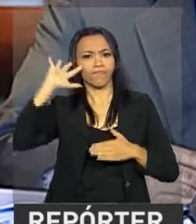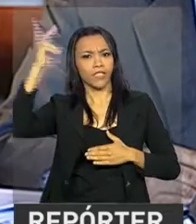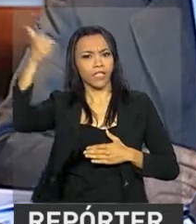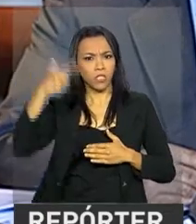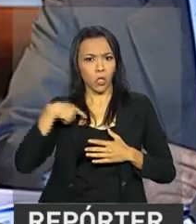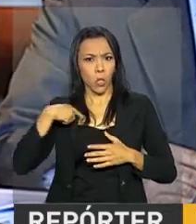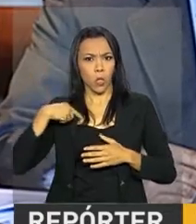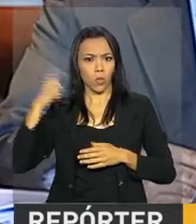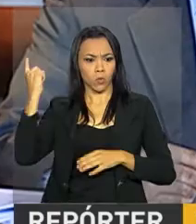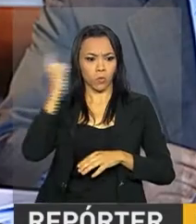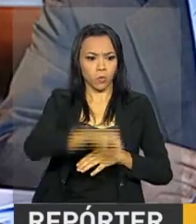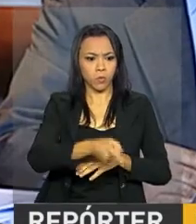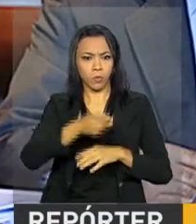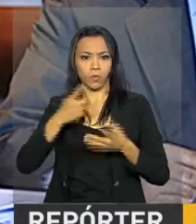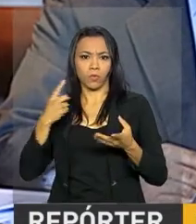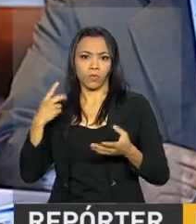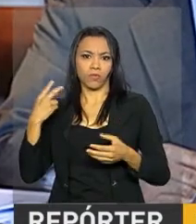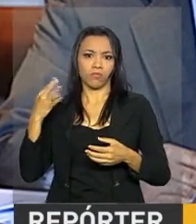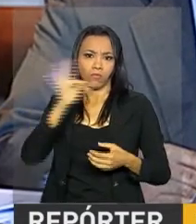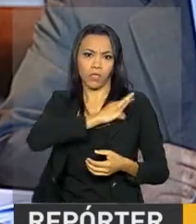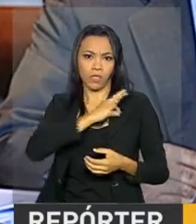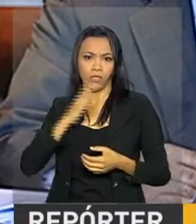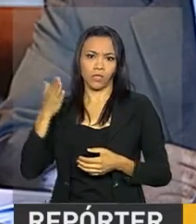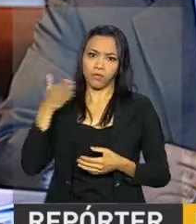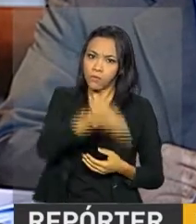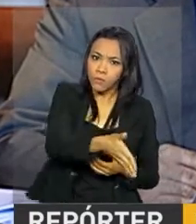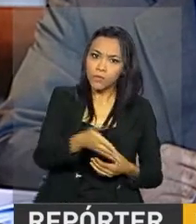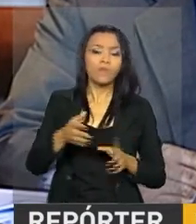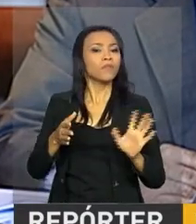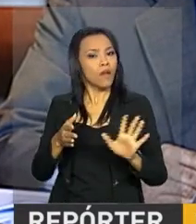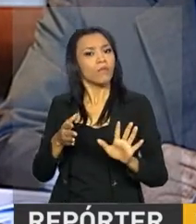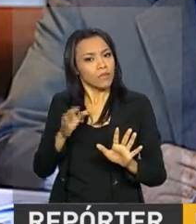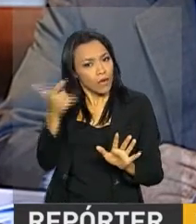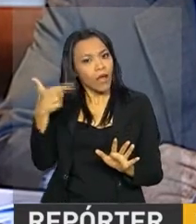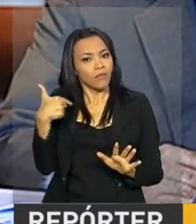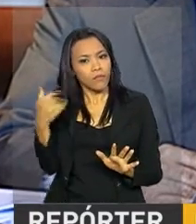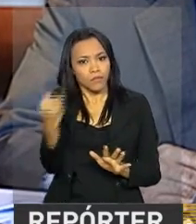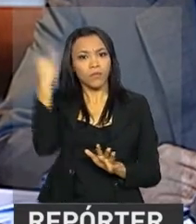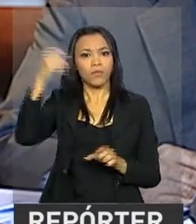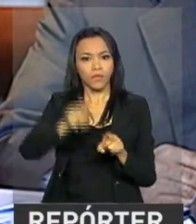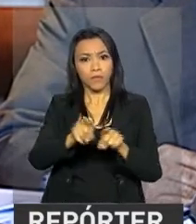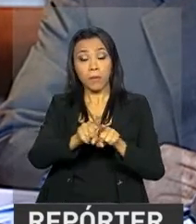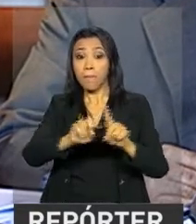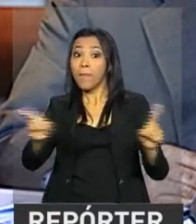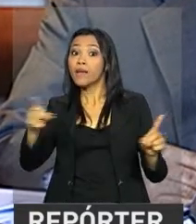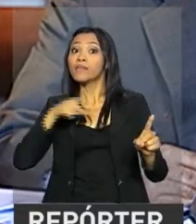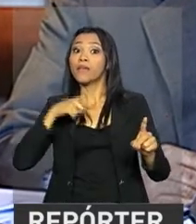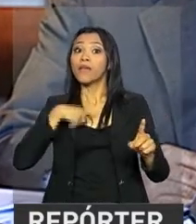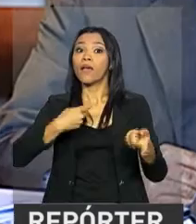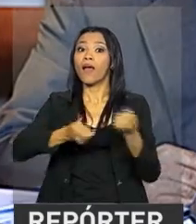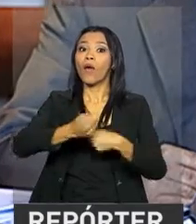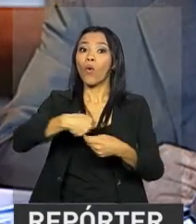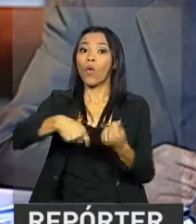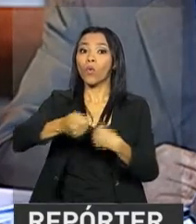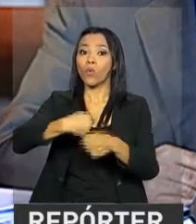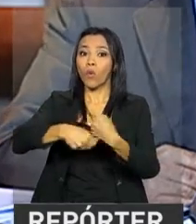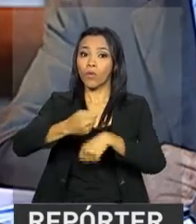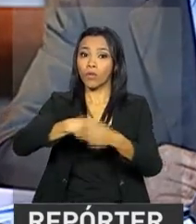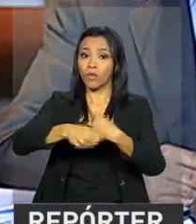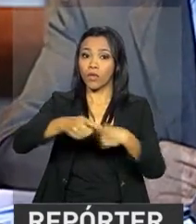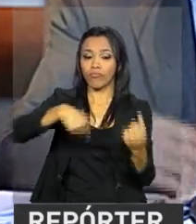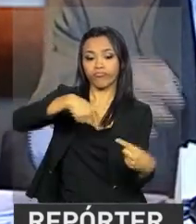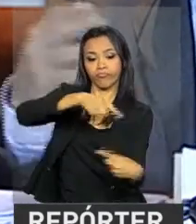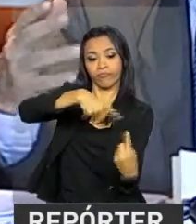embora essa seja essencial mas também temos que ter atividade econômica nem todos esses lugares